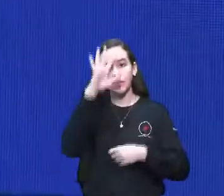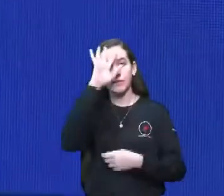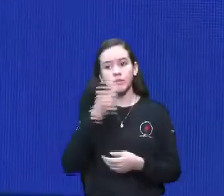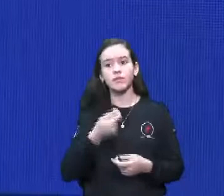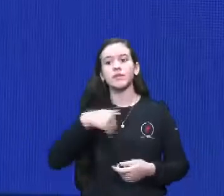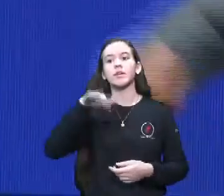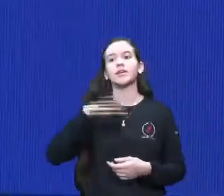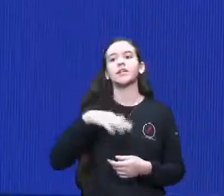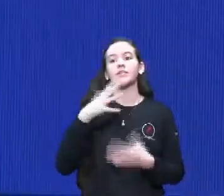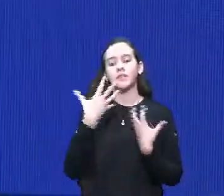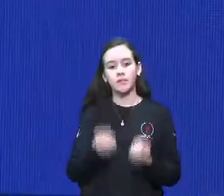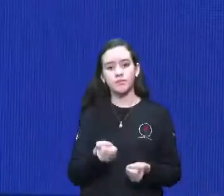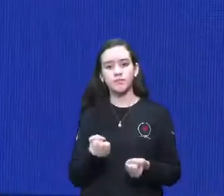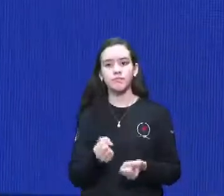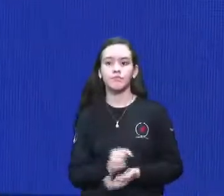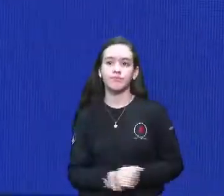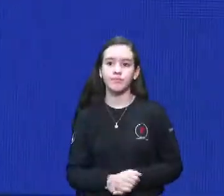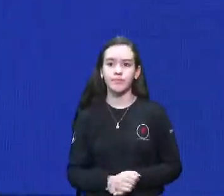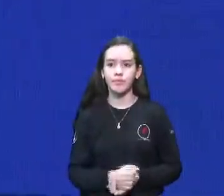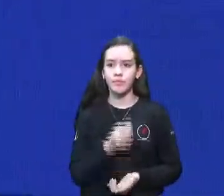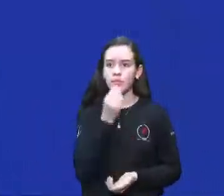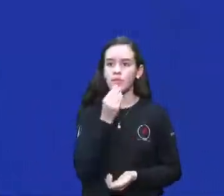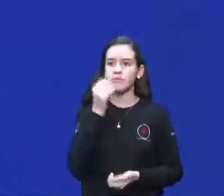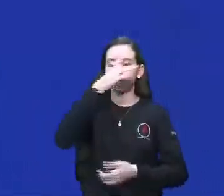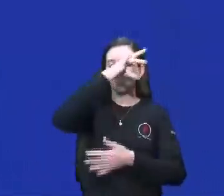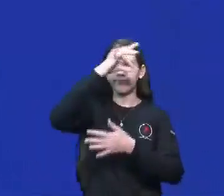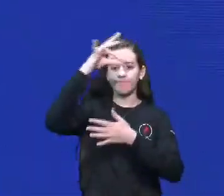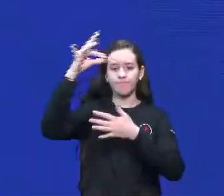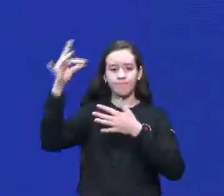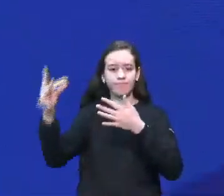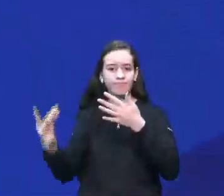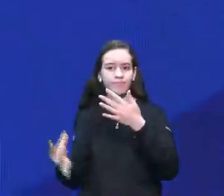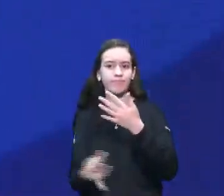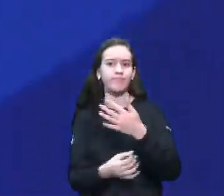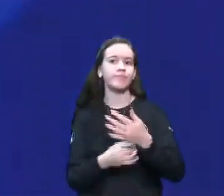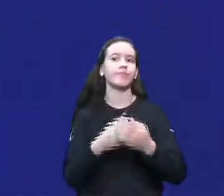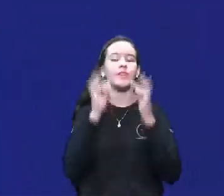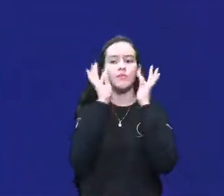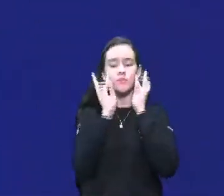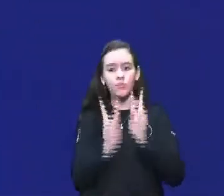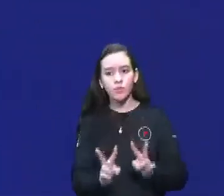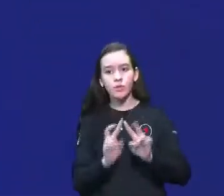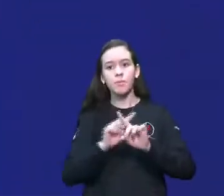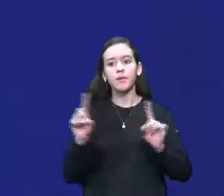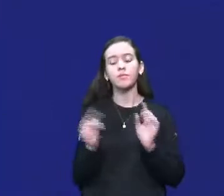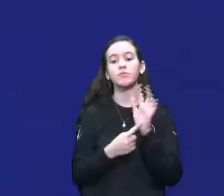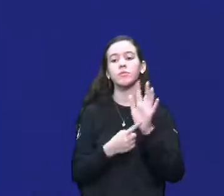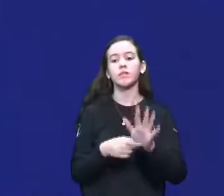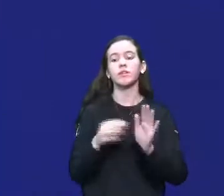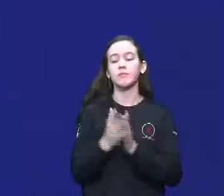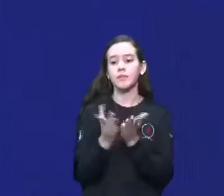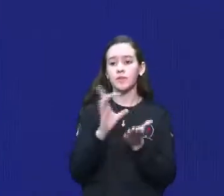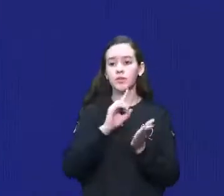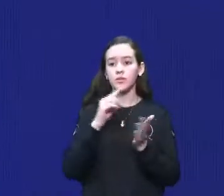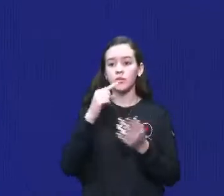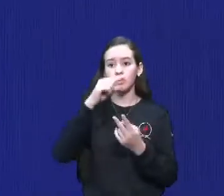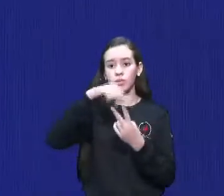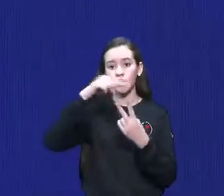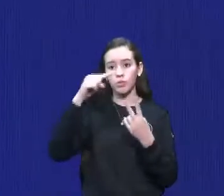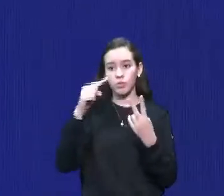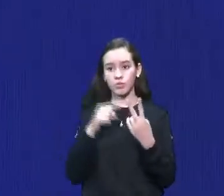ouvir. Eu podia contar aqui inúmeros testemunhos, mas deixa eu te mostrar na Bíblia aqui, 2 textos para a gente